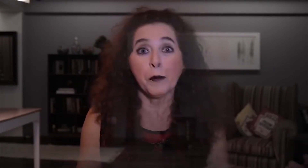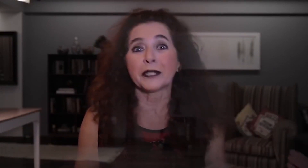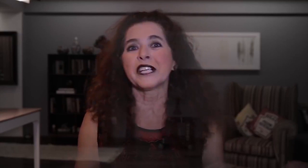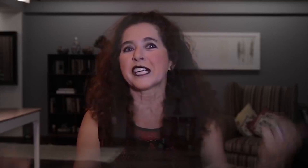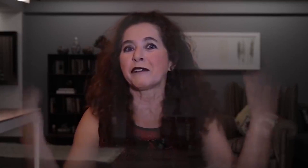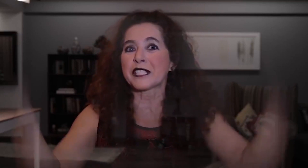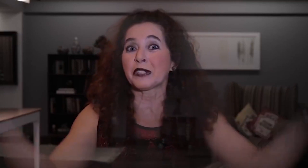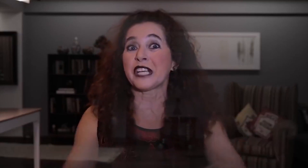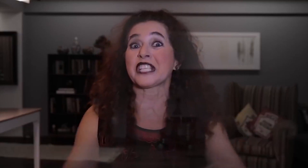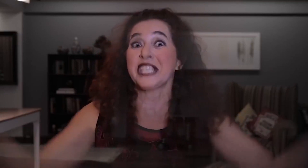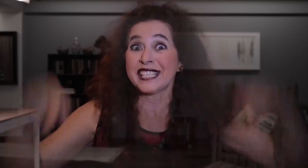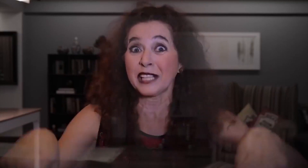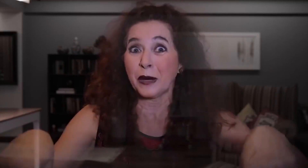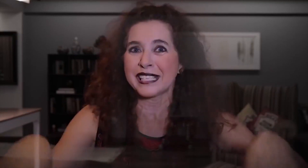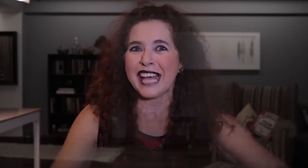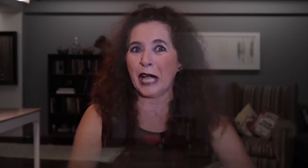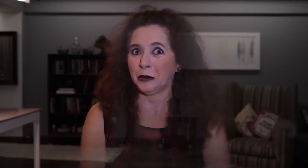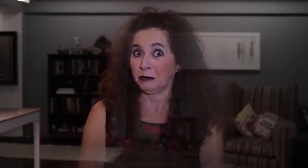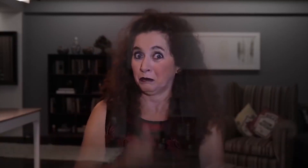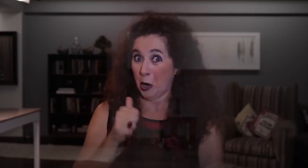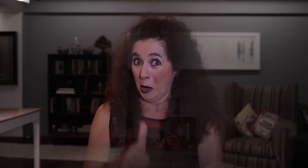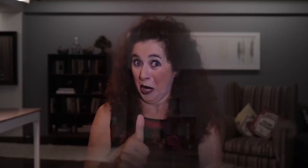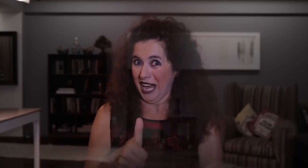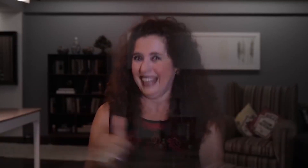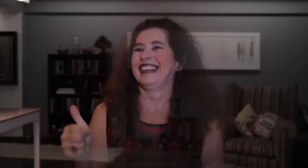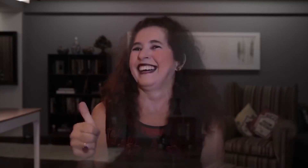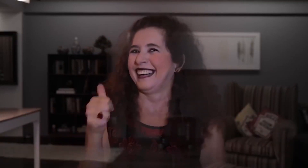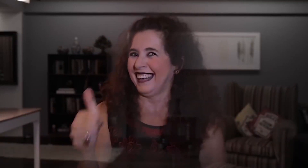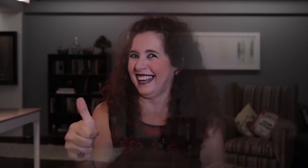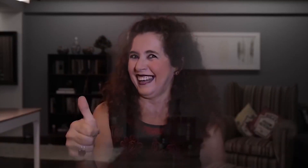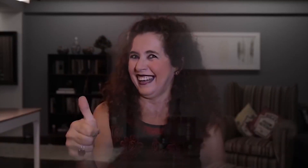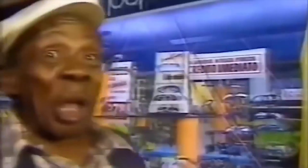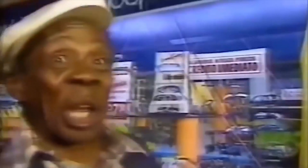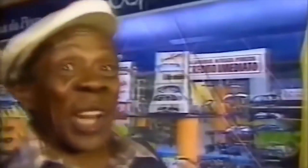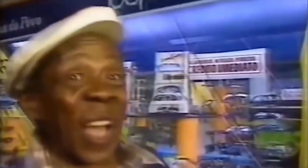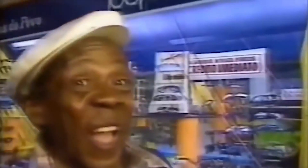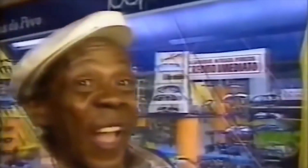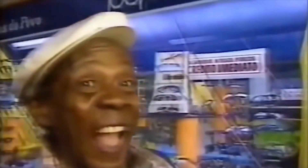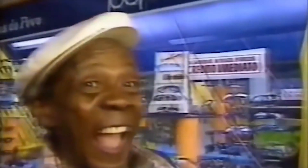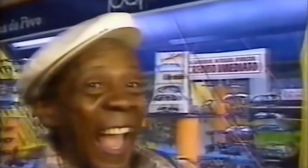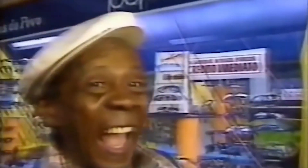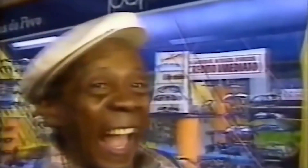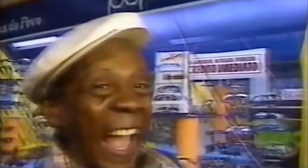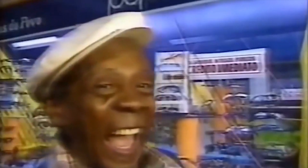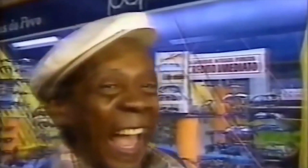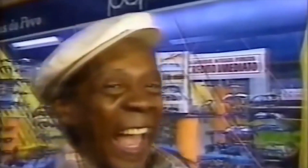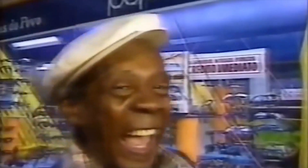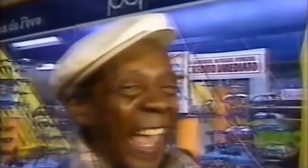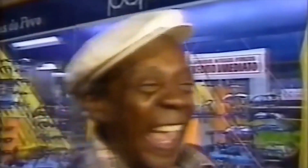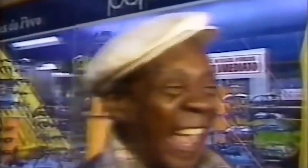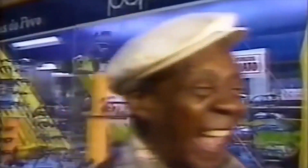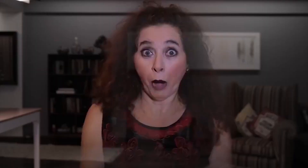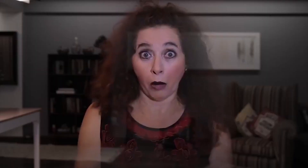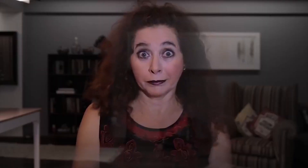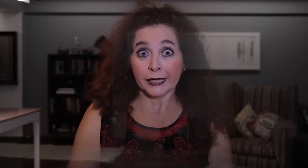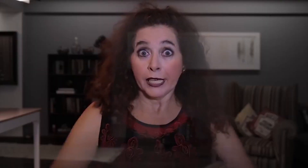Porque encarnado ou desencarnado, o importante é que você não esteja desatualizado. Morou? Morou?